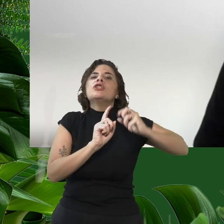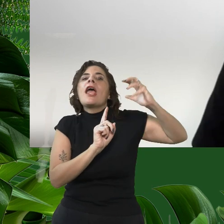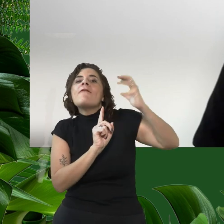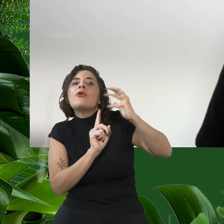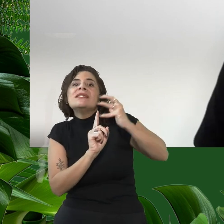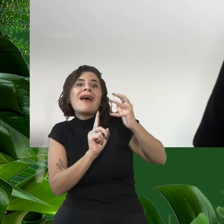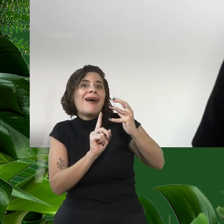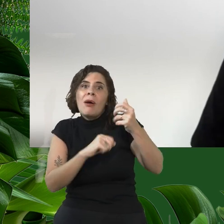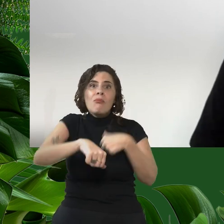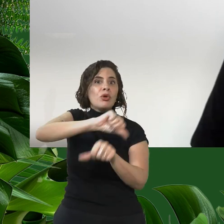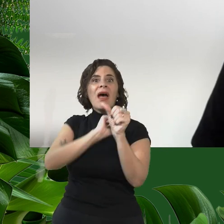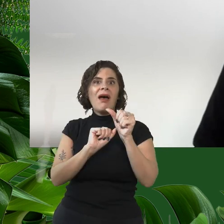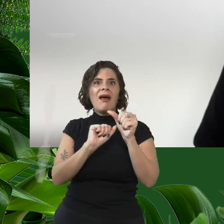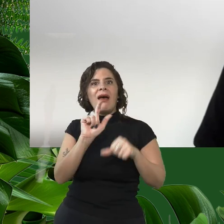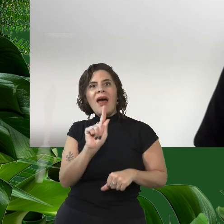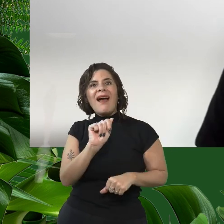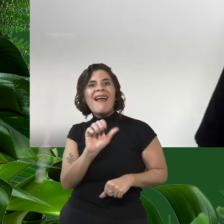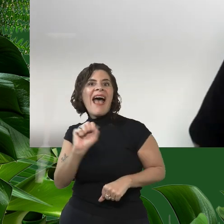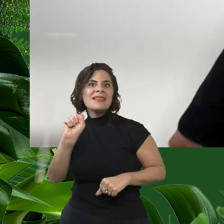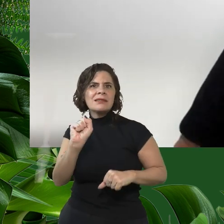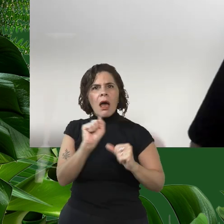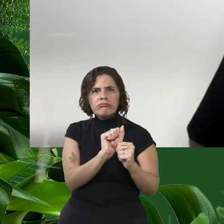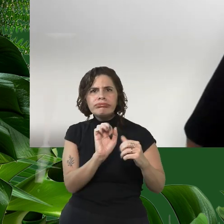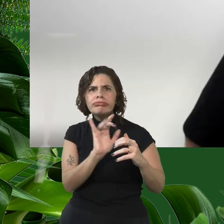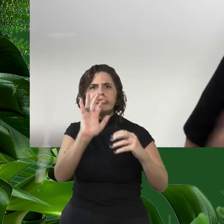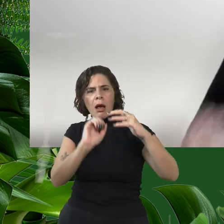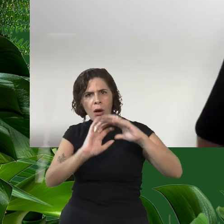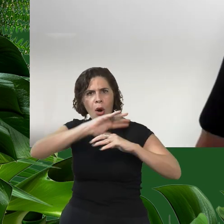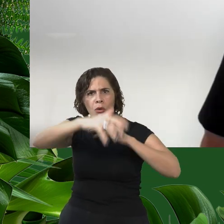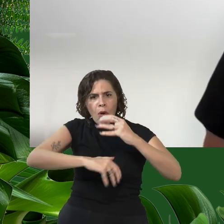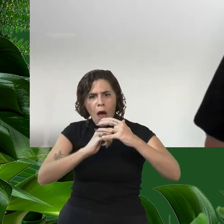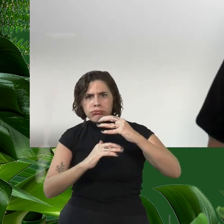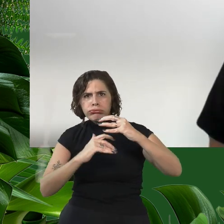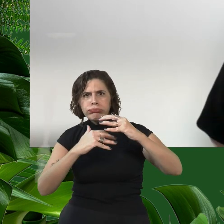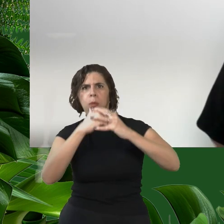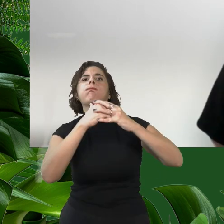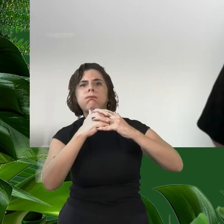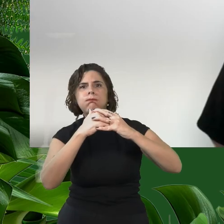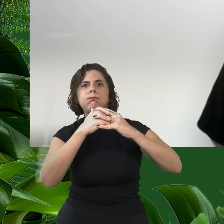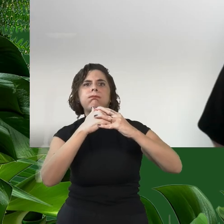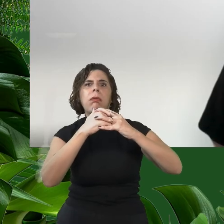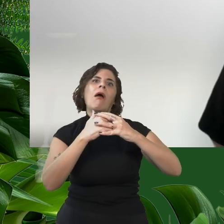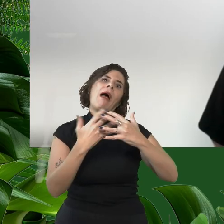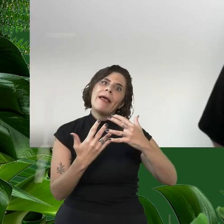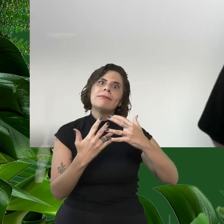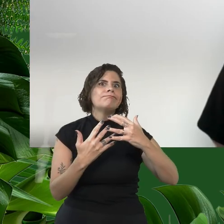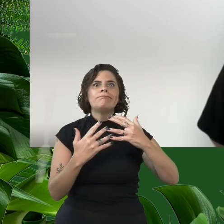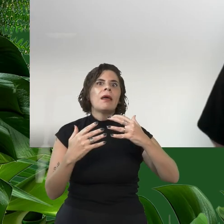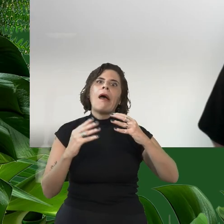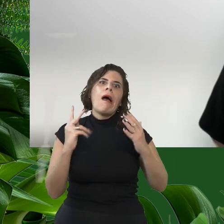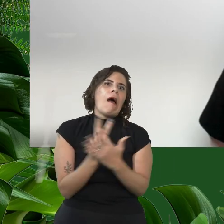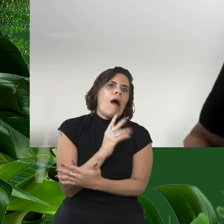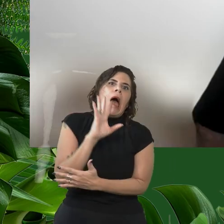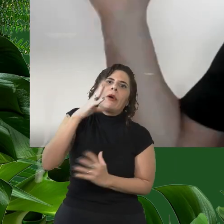alguns gases, que são os gases de efeito estufa na atmosfera, e isso vai aumentando, o poder, de aquecimento